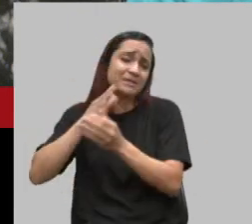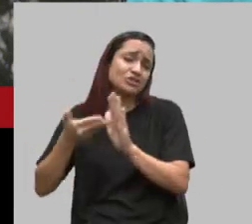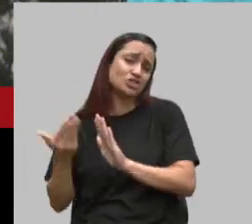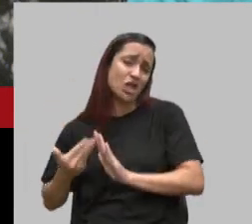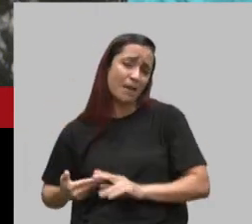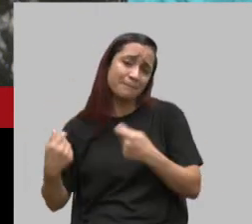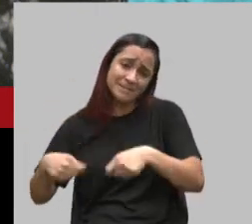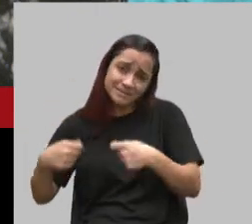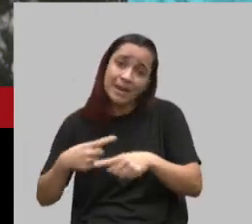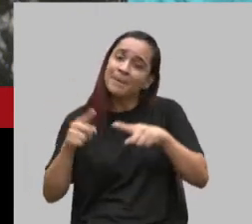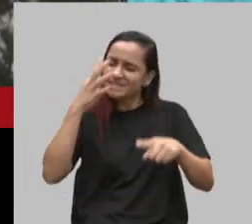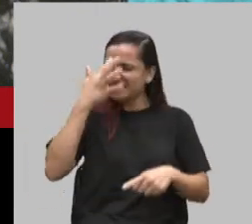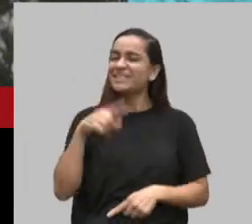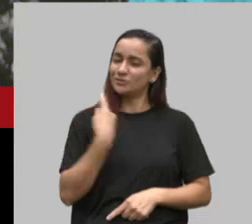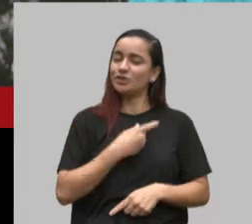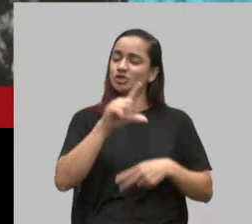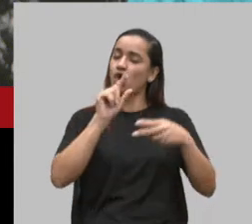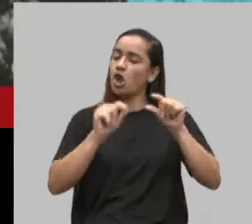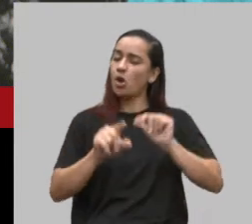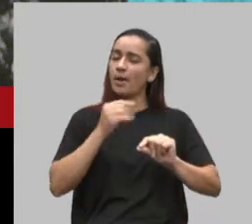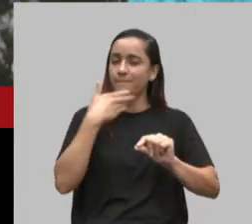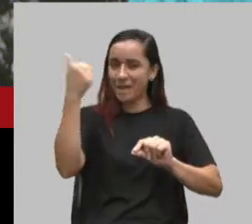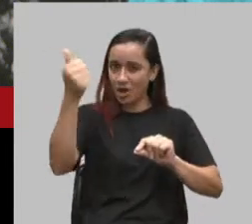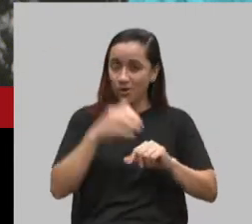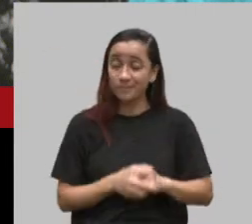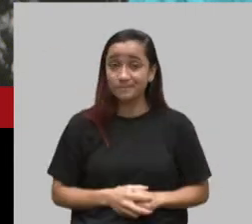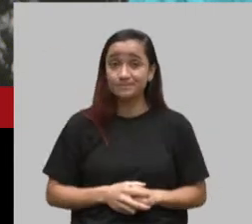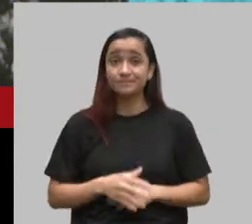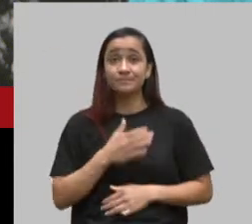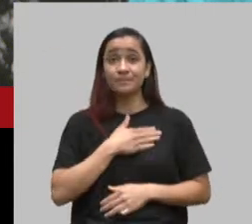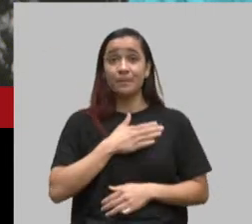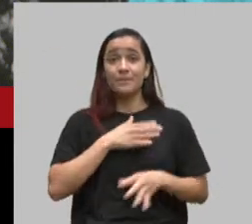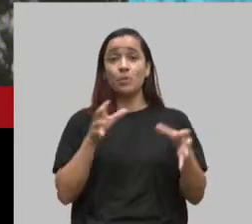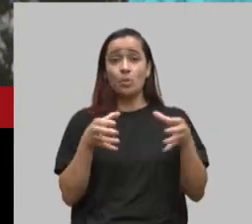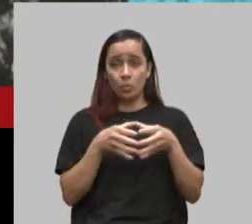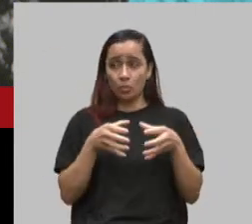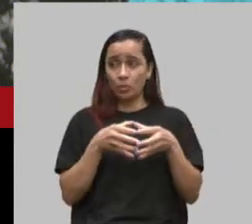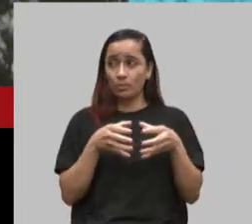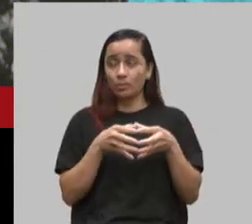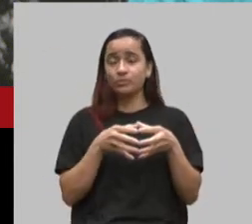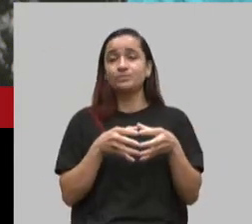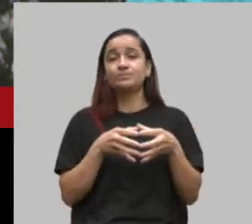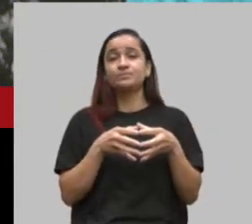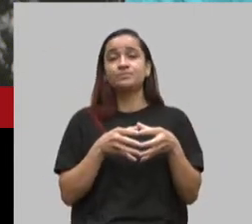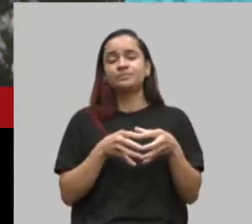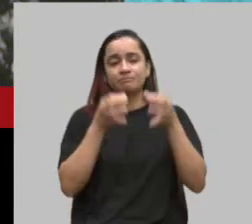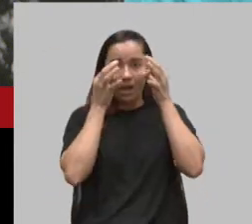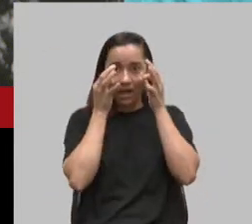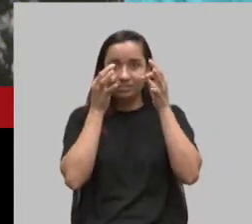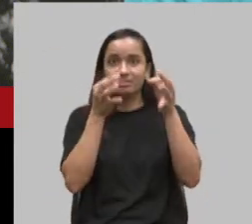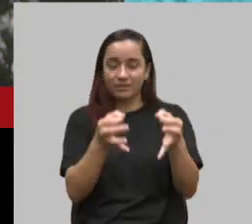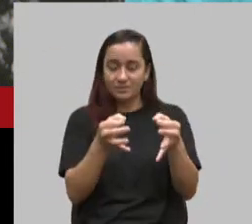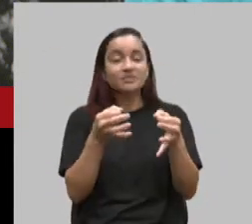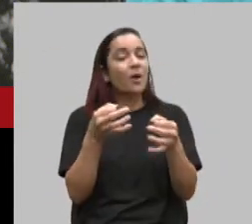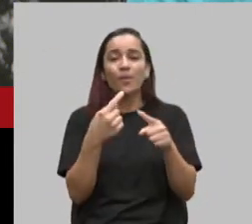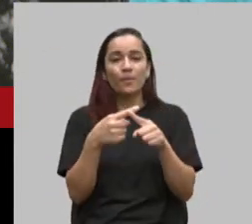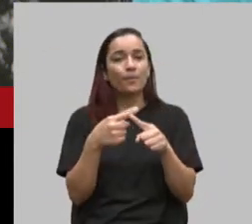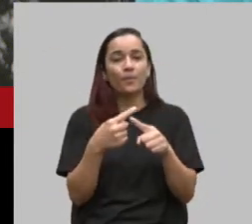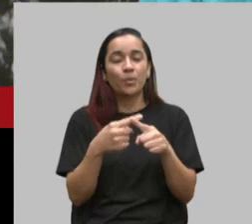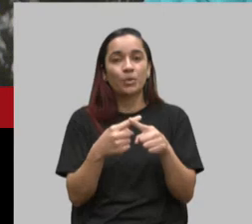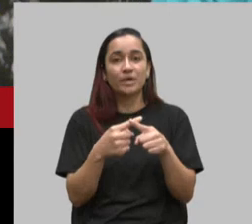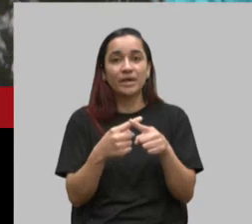melhores e o meu grupo de trabalho ele me chamou muita atenção pelo fato que os